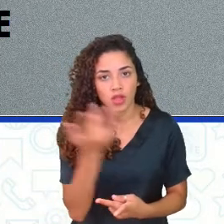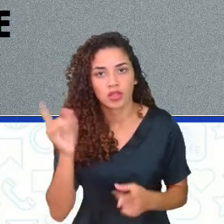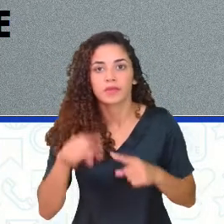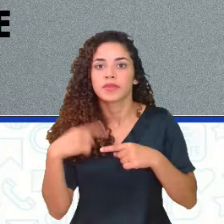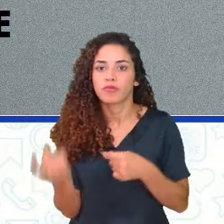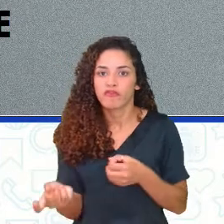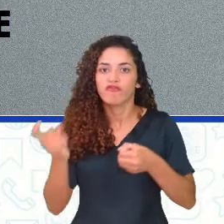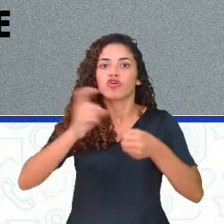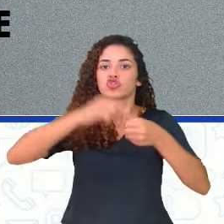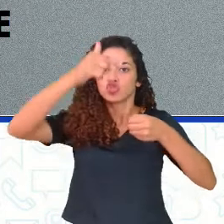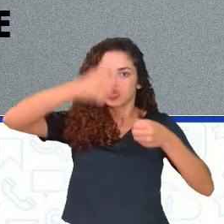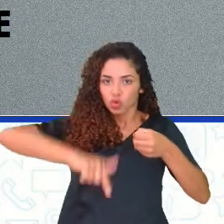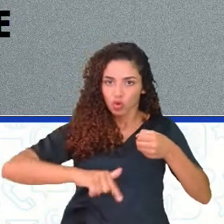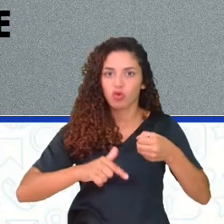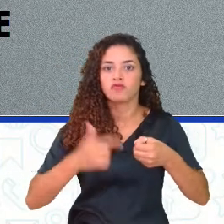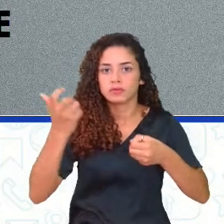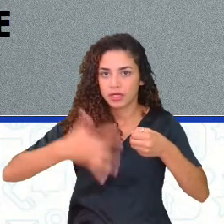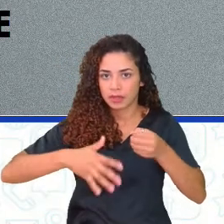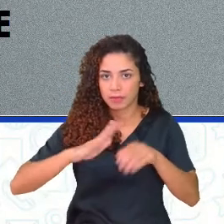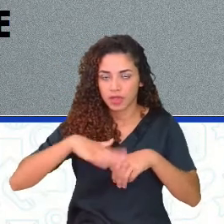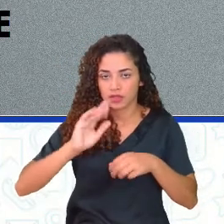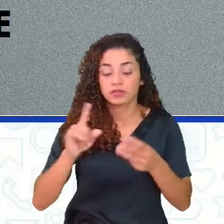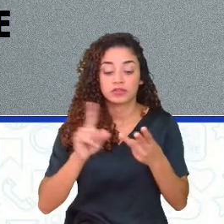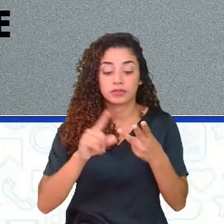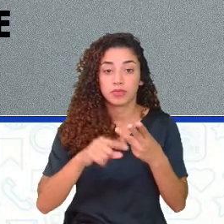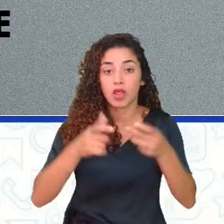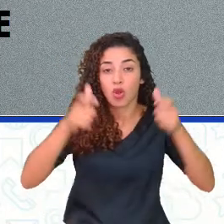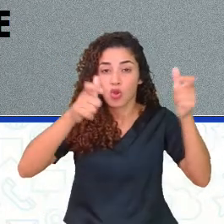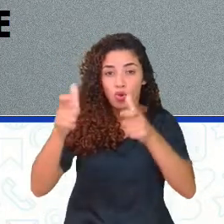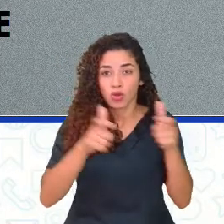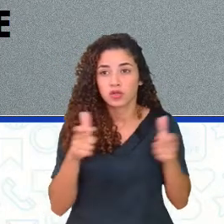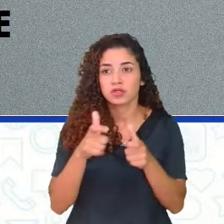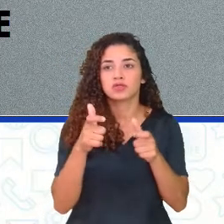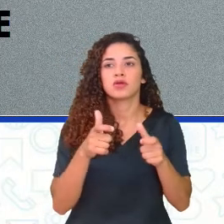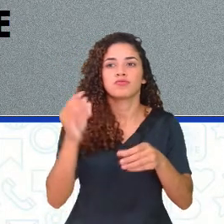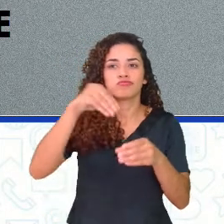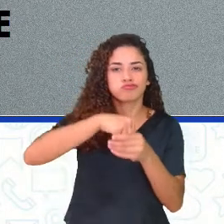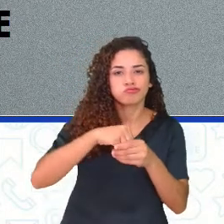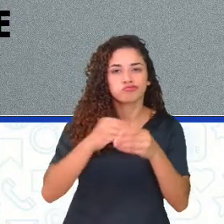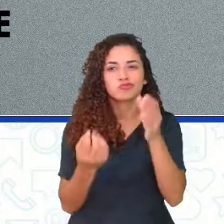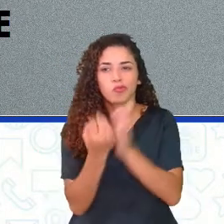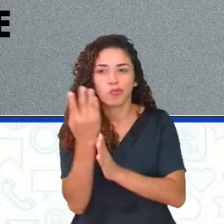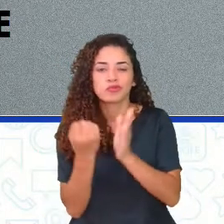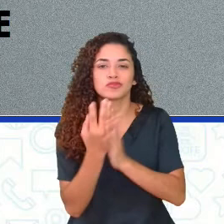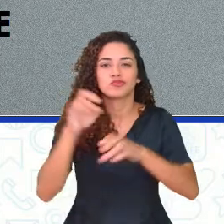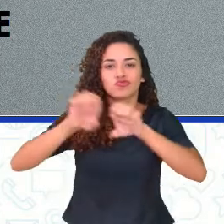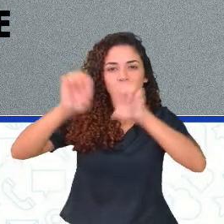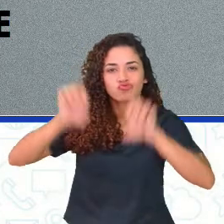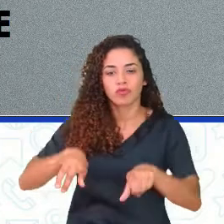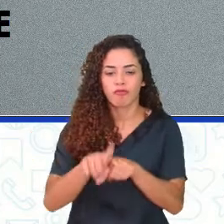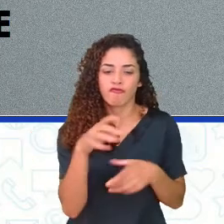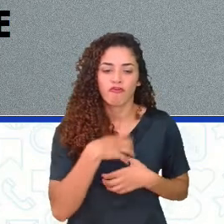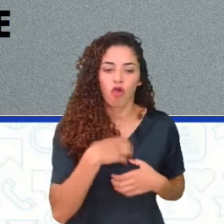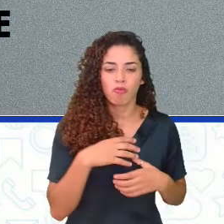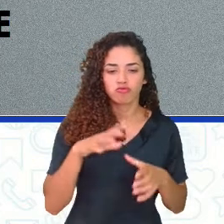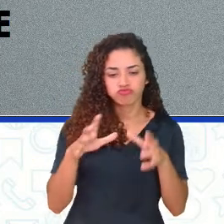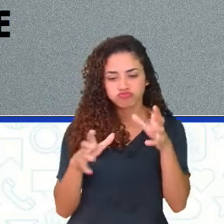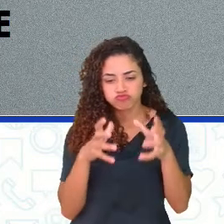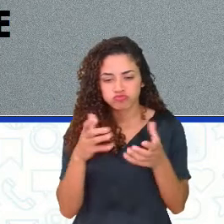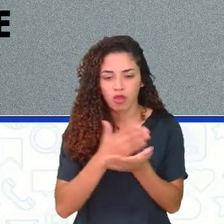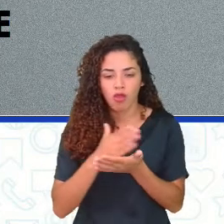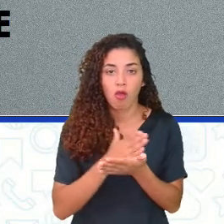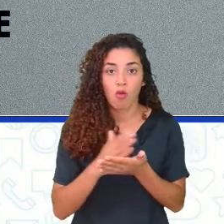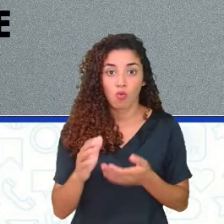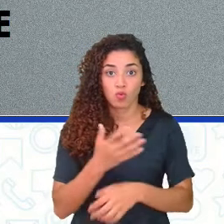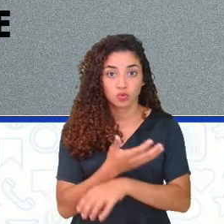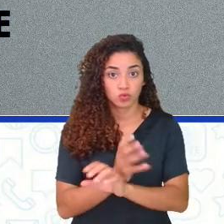falando de quantidade, localização, a composição, produção, estrutura e forma de alguns ossos. Mas agora, pessoal,